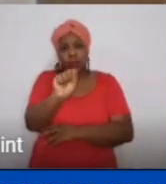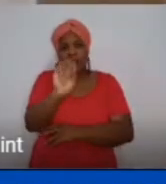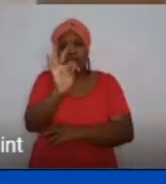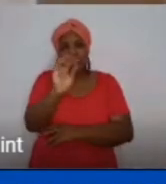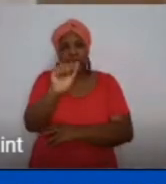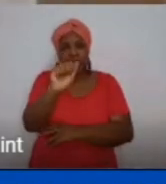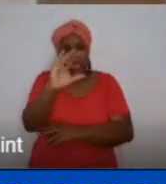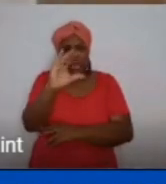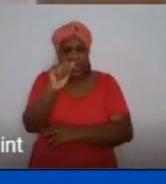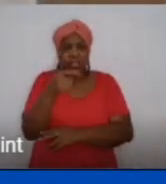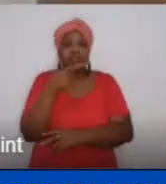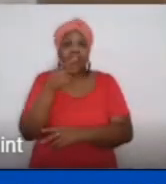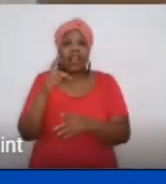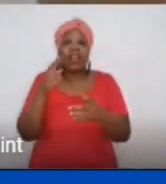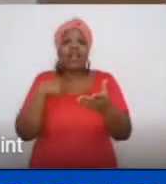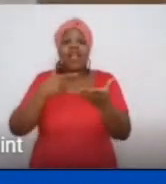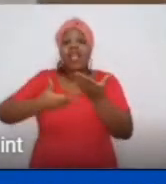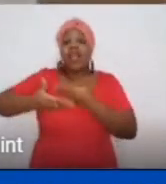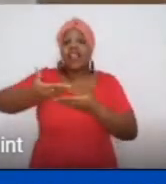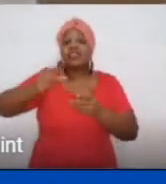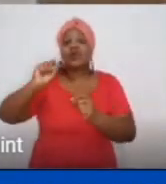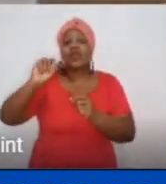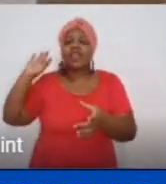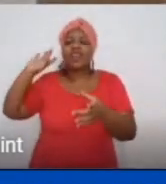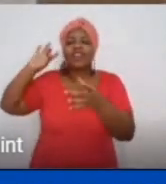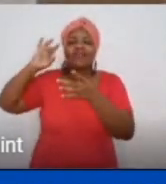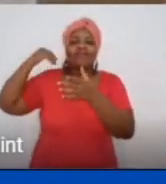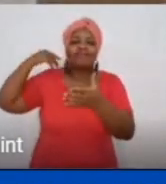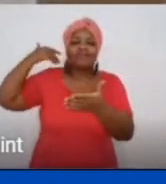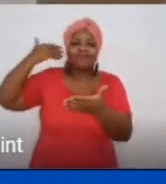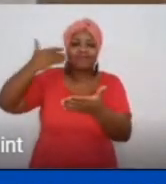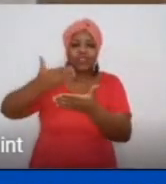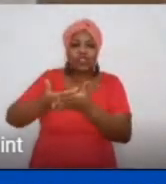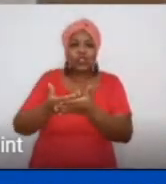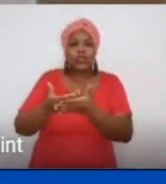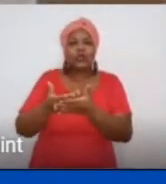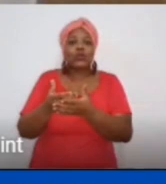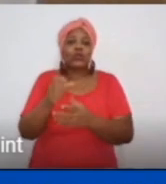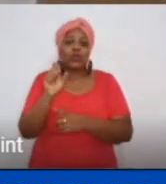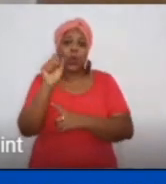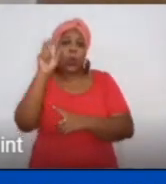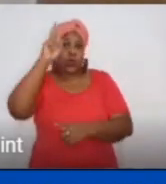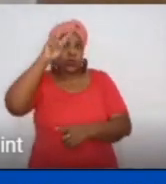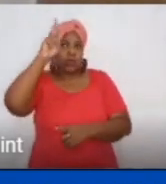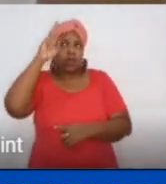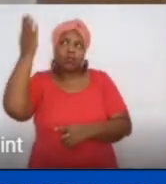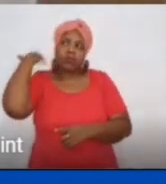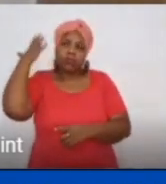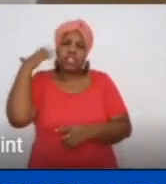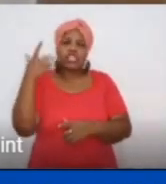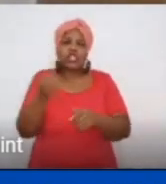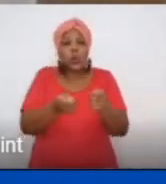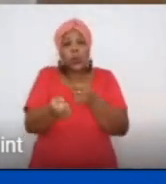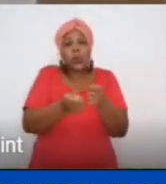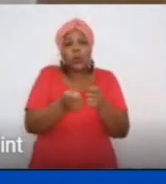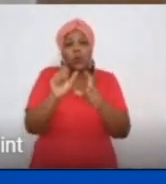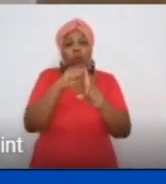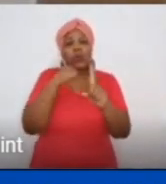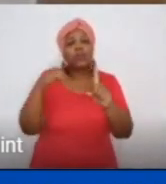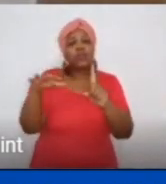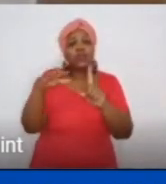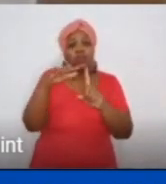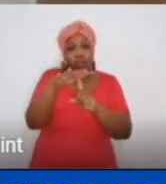com um processo histórico, né, com um processo histórico de controle da sociedade e também com um processo,